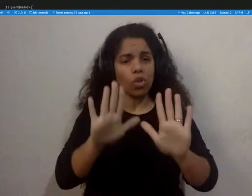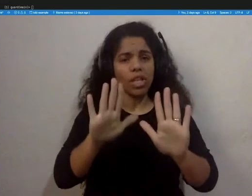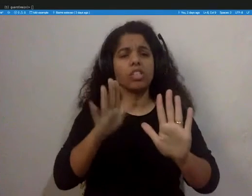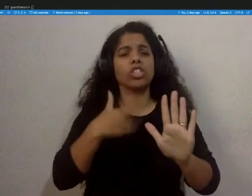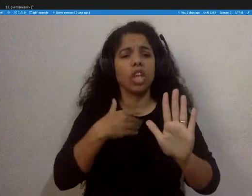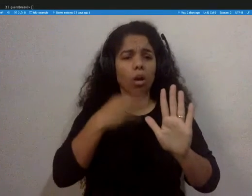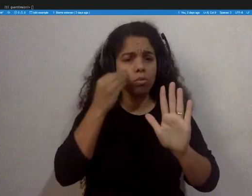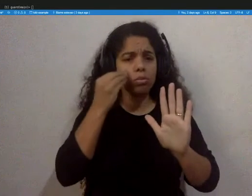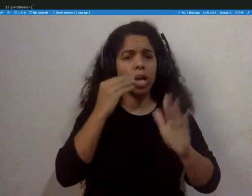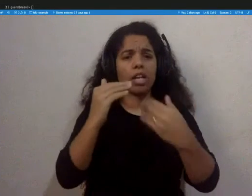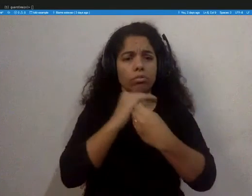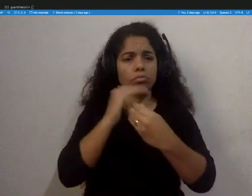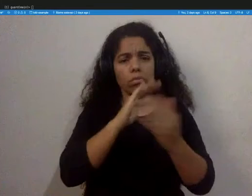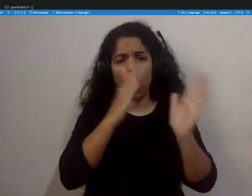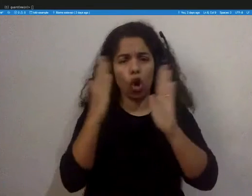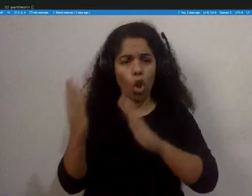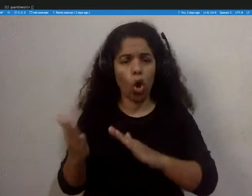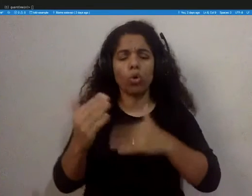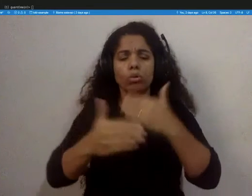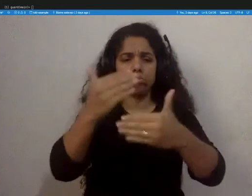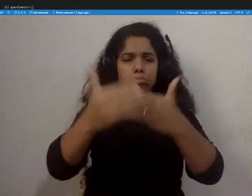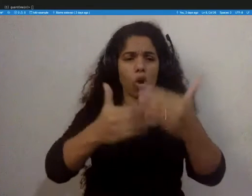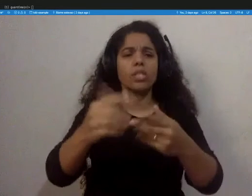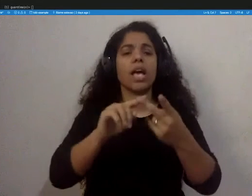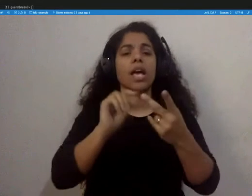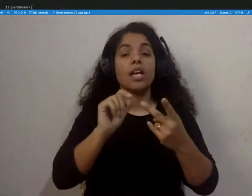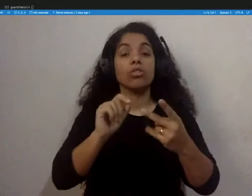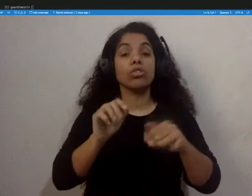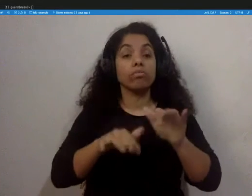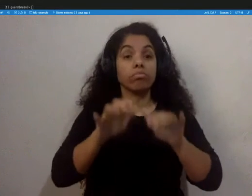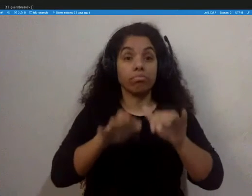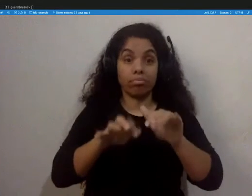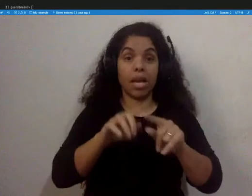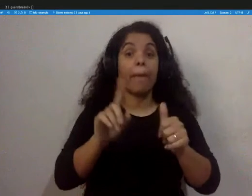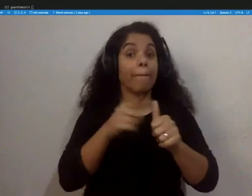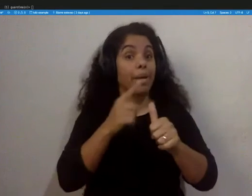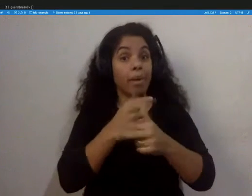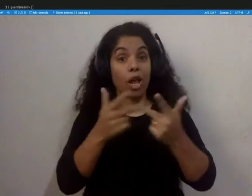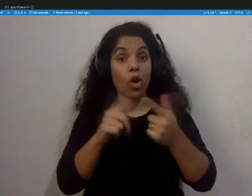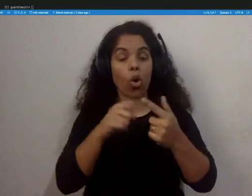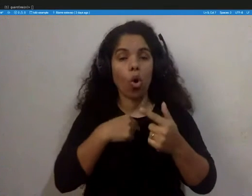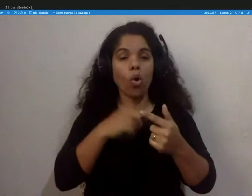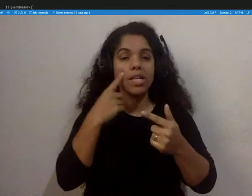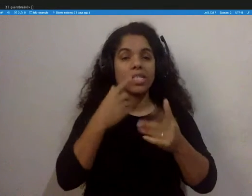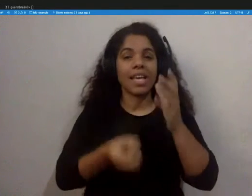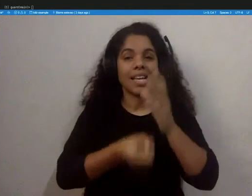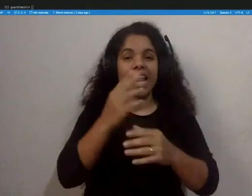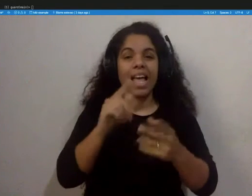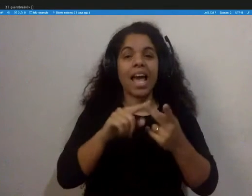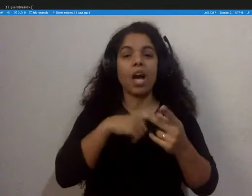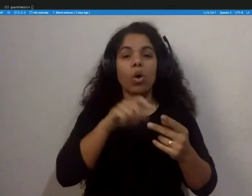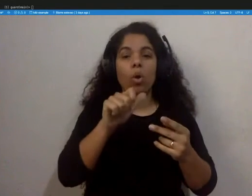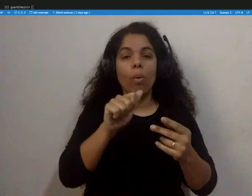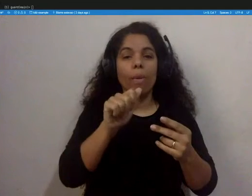teste me guiar ao longo do processo de desenvolvimento. A primeira coisa que a gente deveria fazer é criar uma asserção, ou seja,